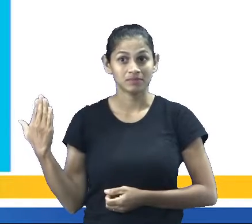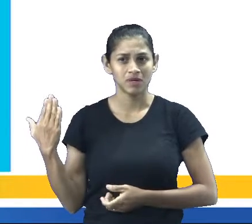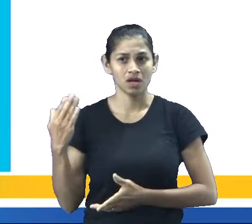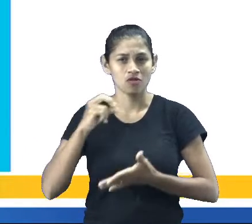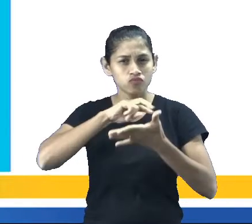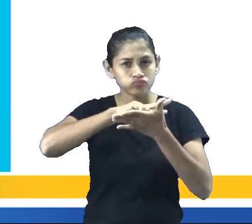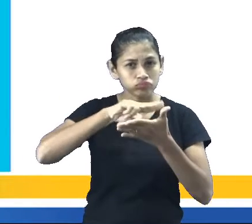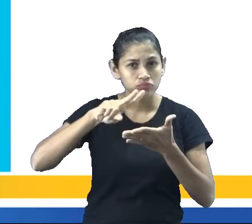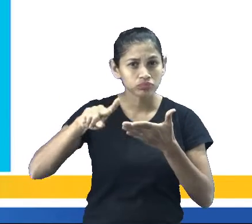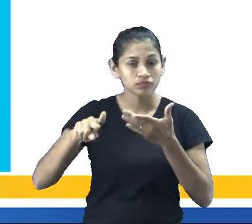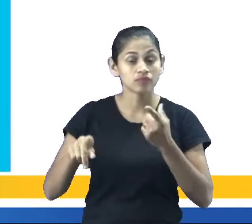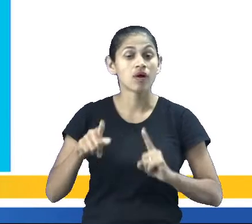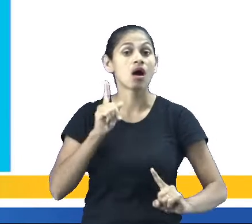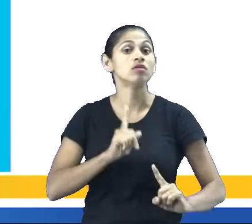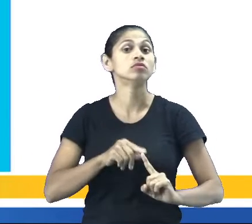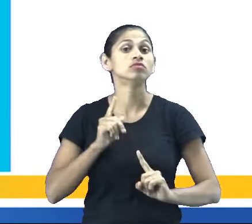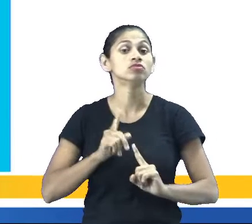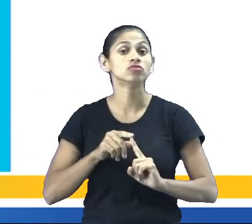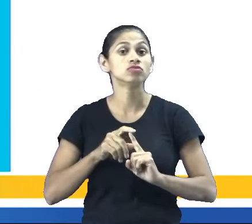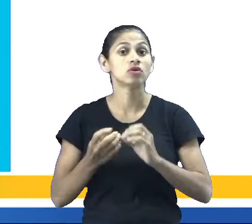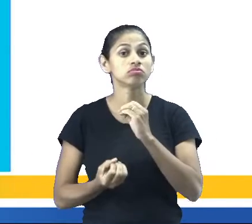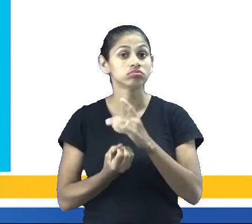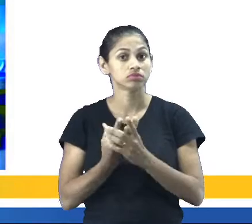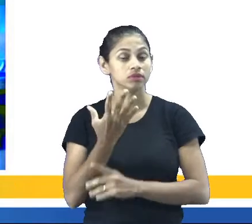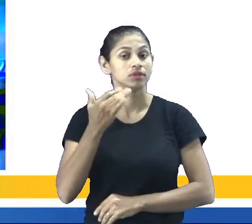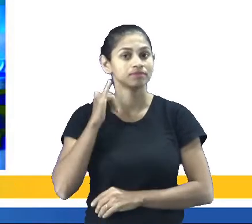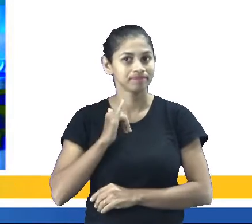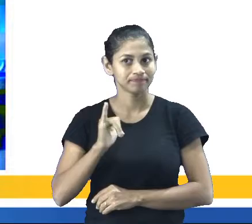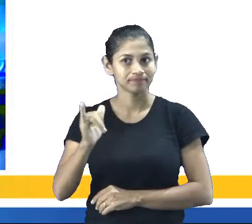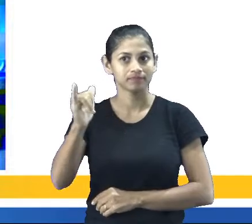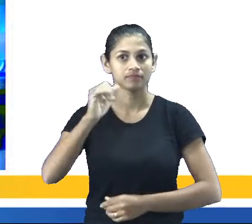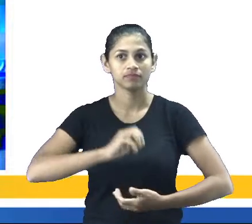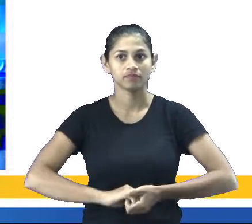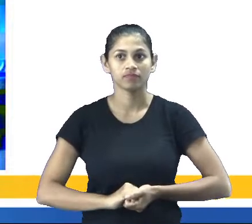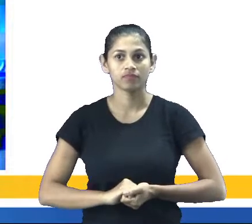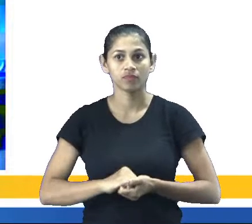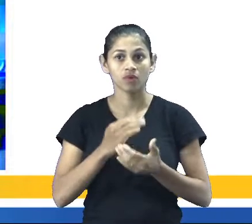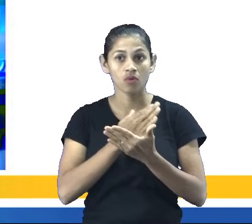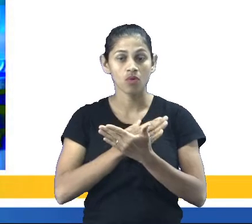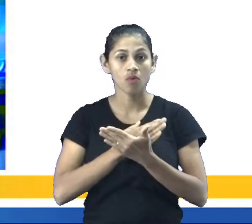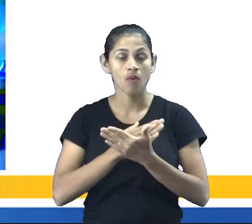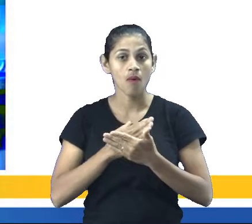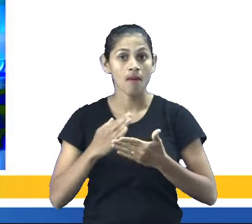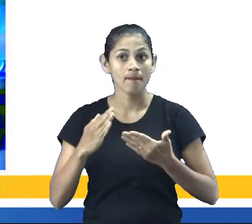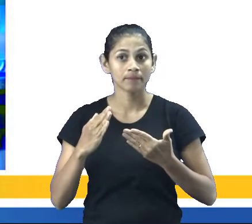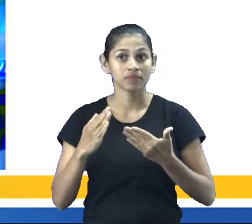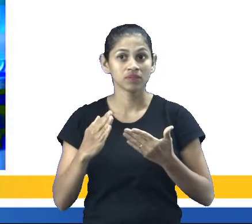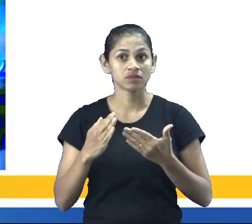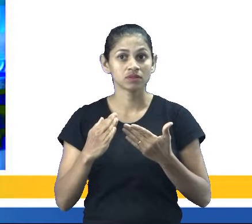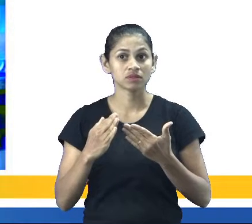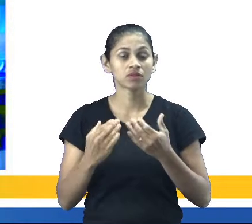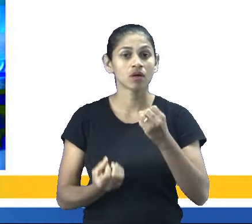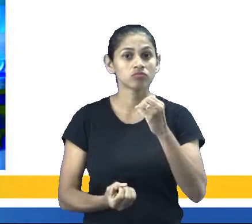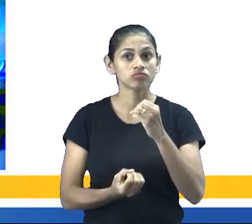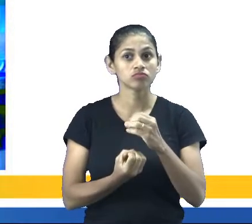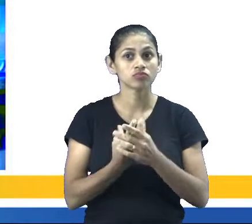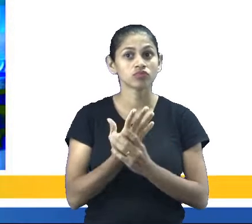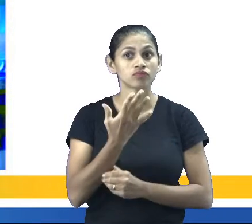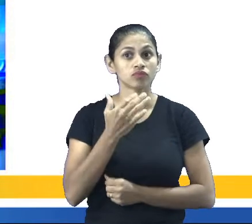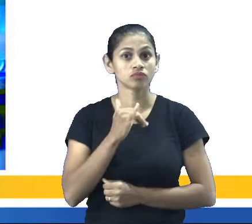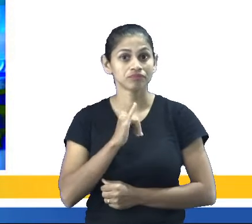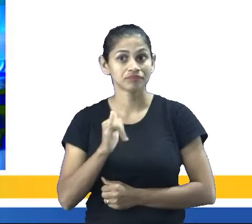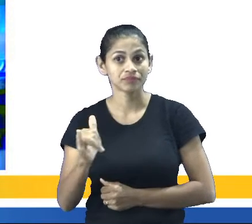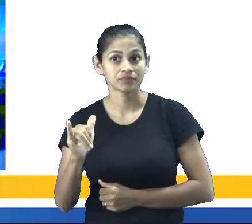de geração de energia. Então vamos começar aqui falando sobre as fontes de energias que são